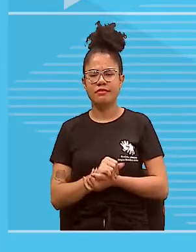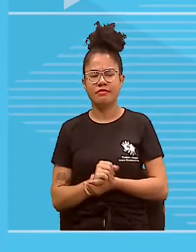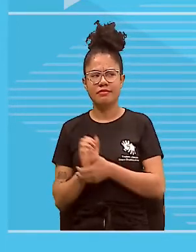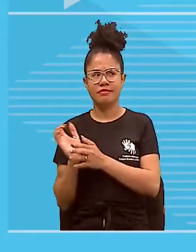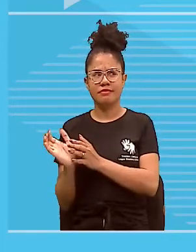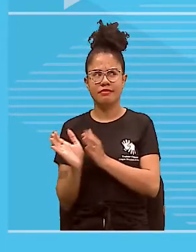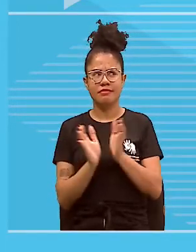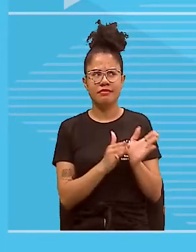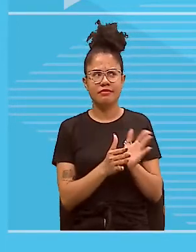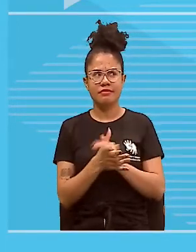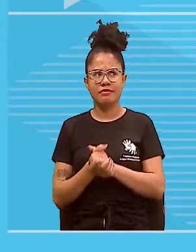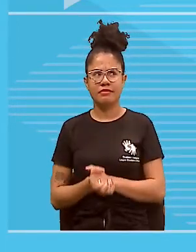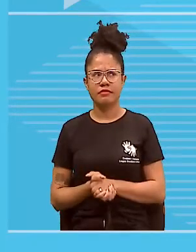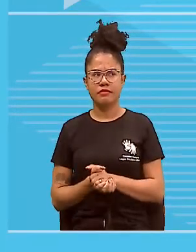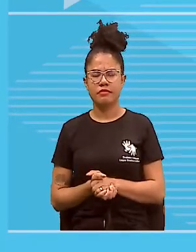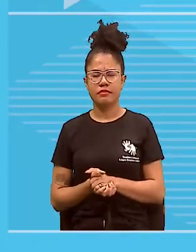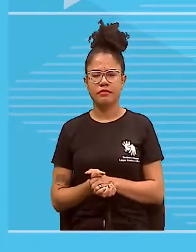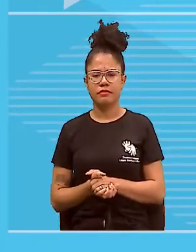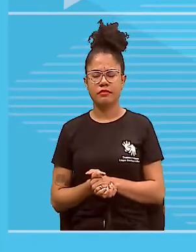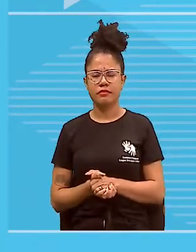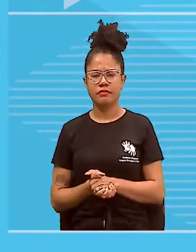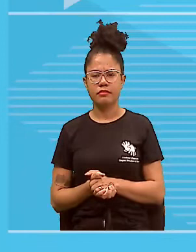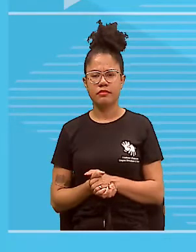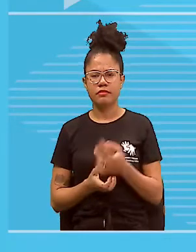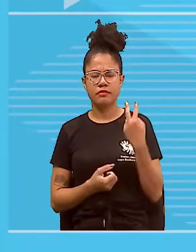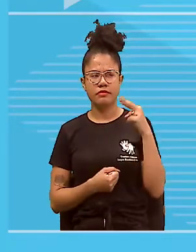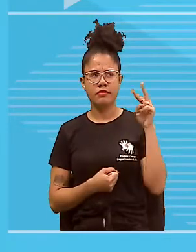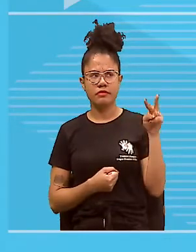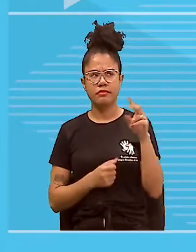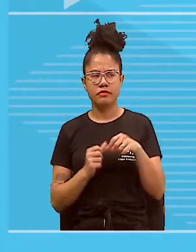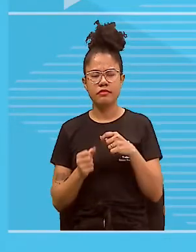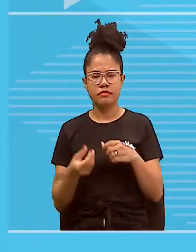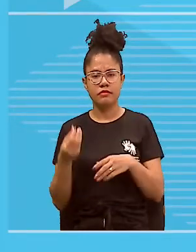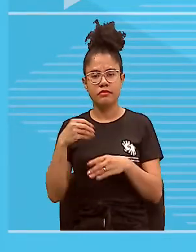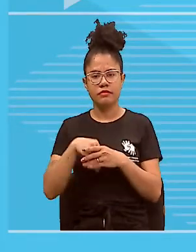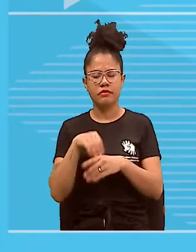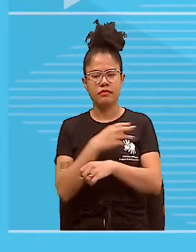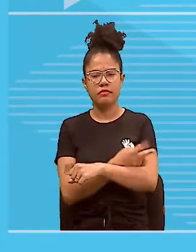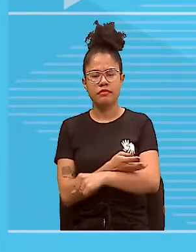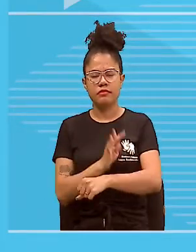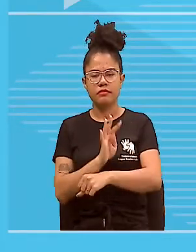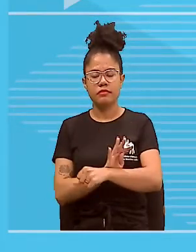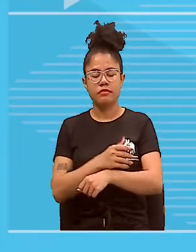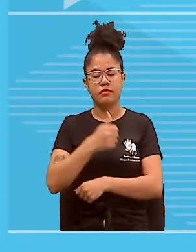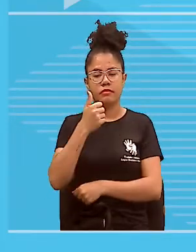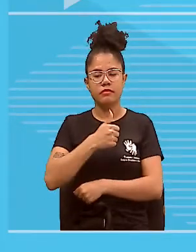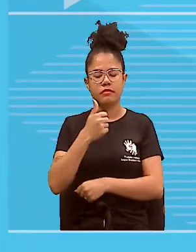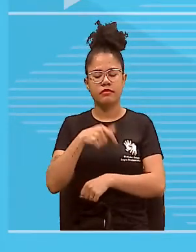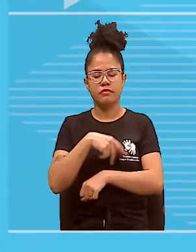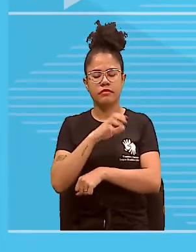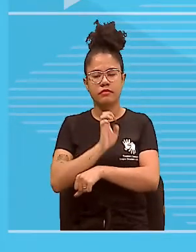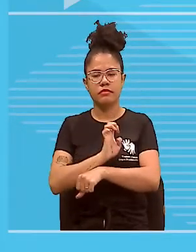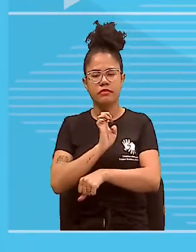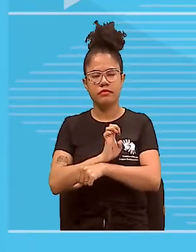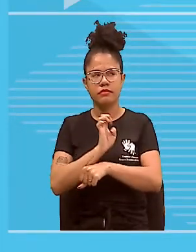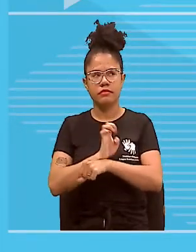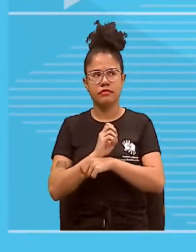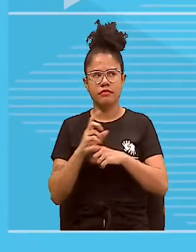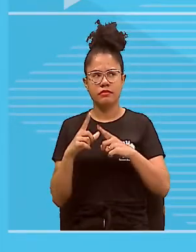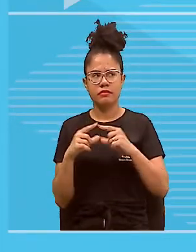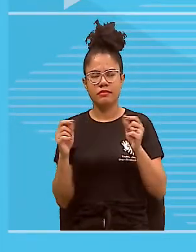eu passar mais vamos dar uma pincelada nos nossos aspectos urbanistas primeiro Brasília novinha